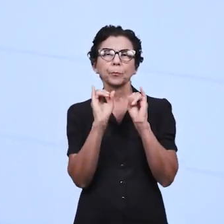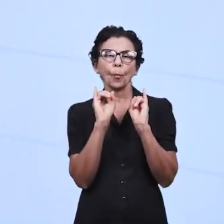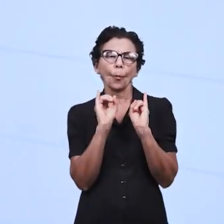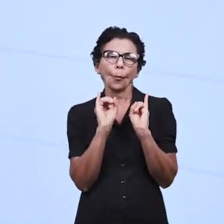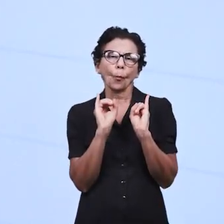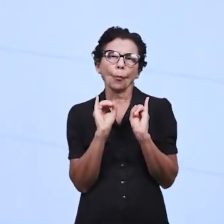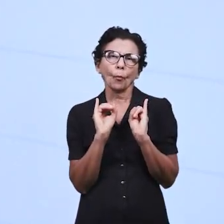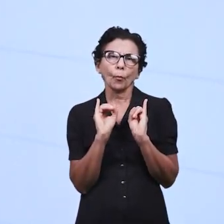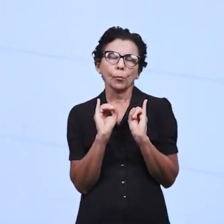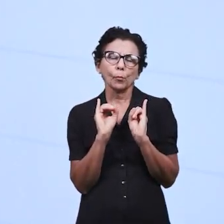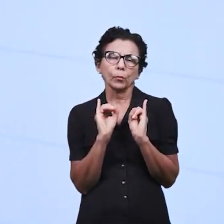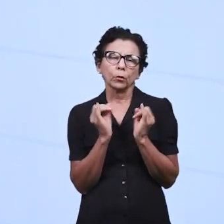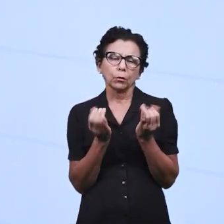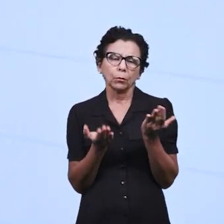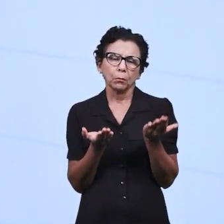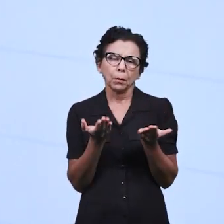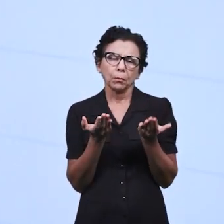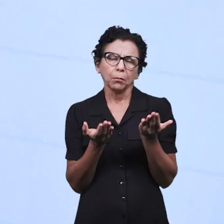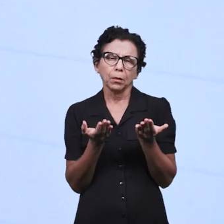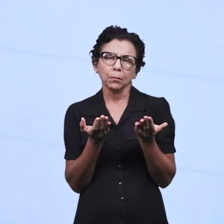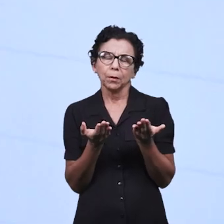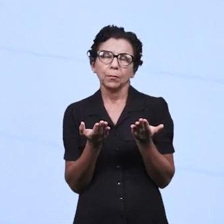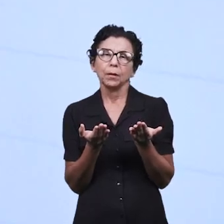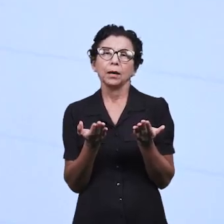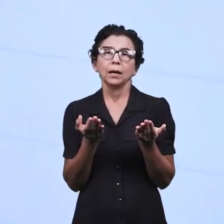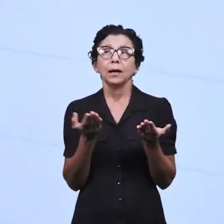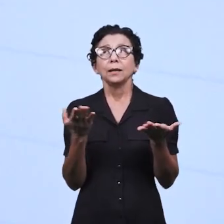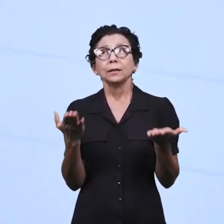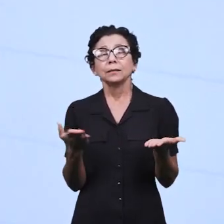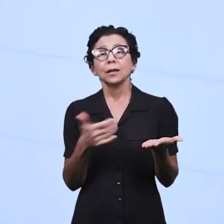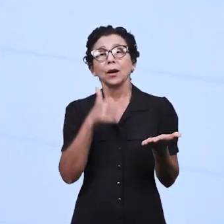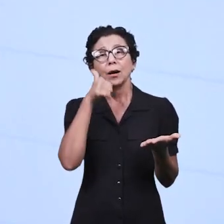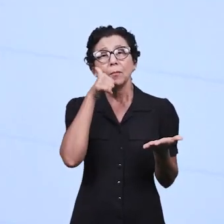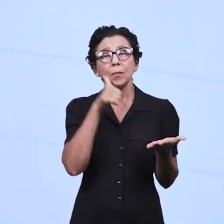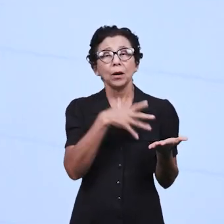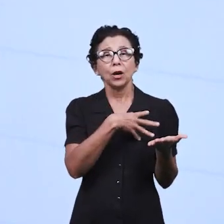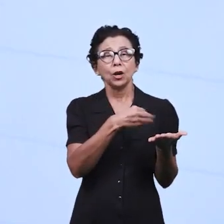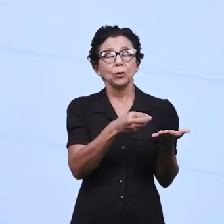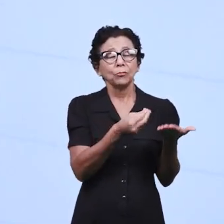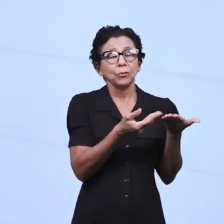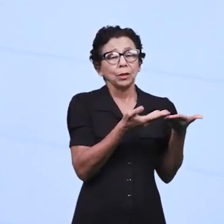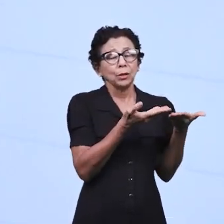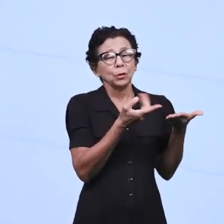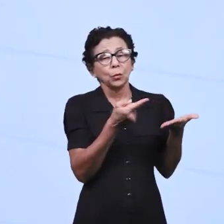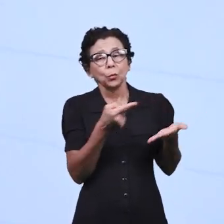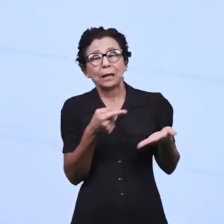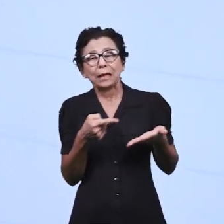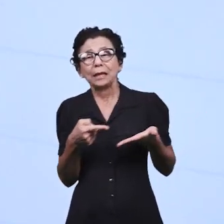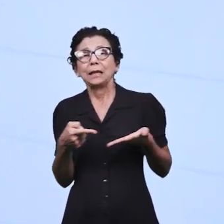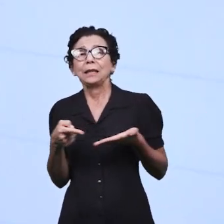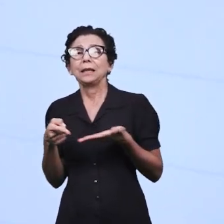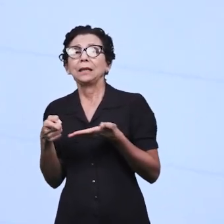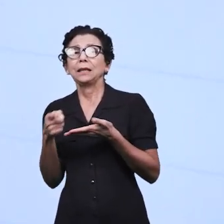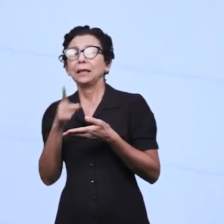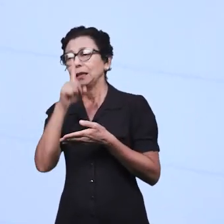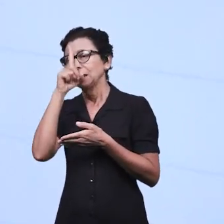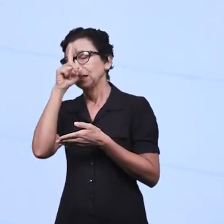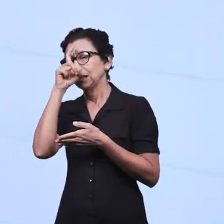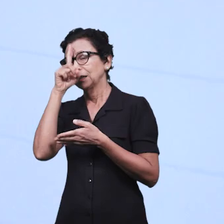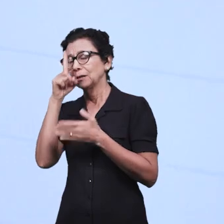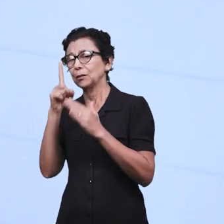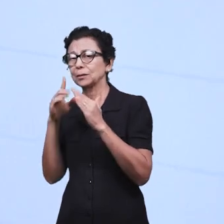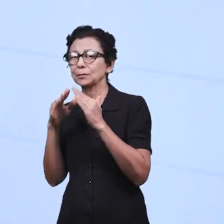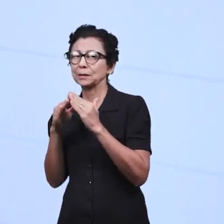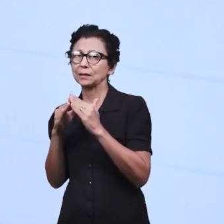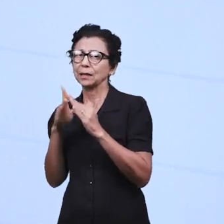vezes o fato dele se deslocar, a mãe se deslocar, existe uma dificuldade até para a questão de saúde daquela criança mesmo, e isso é